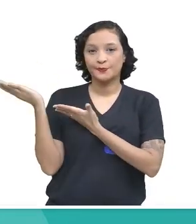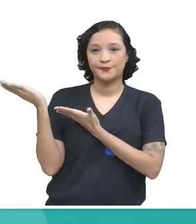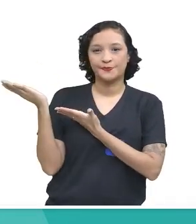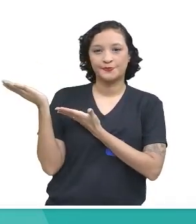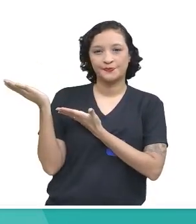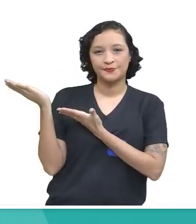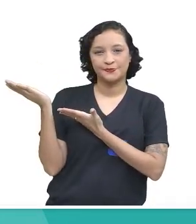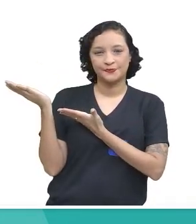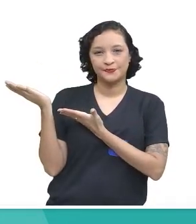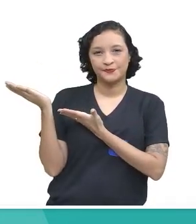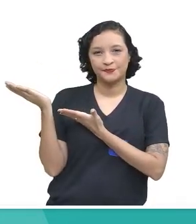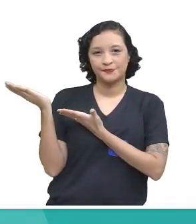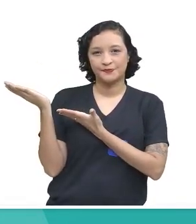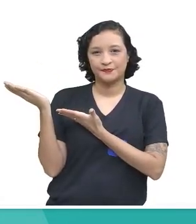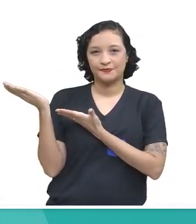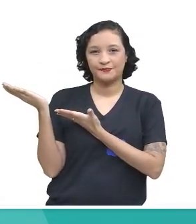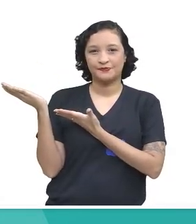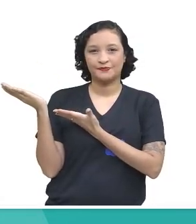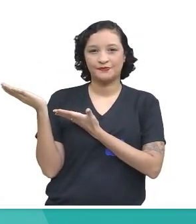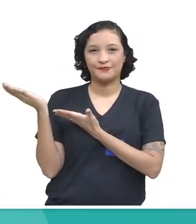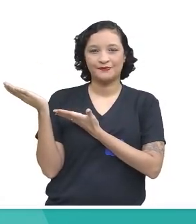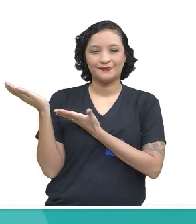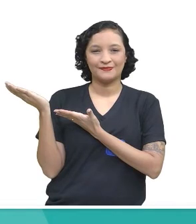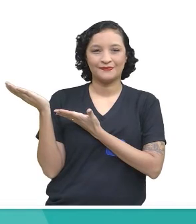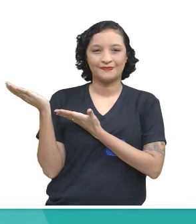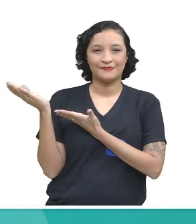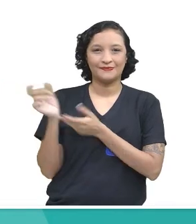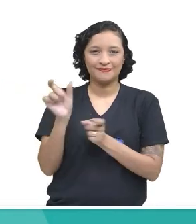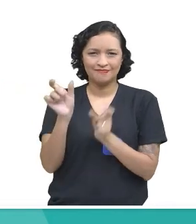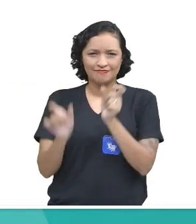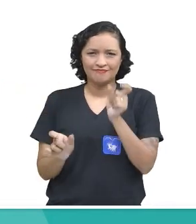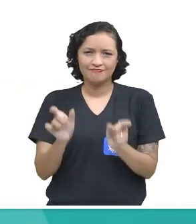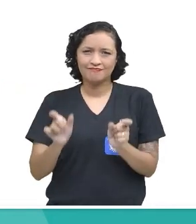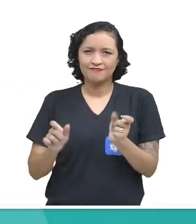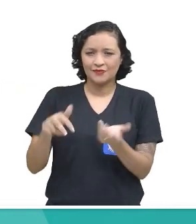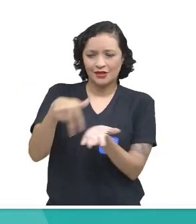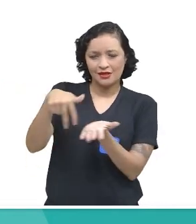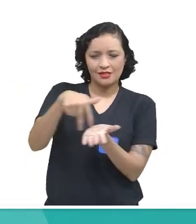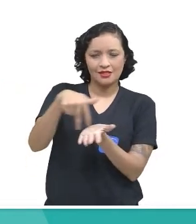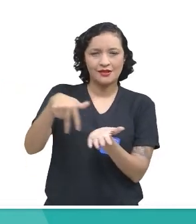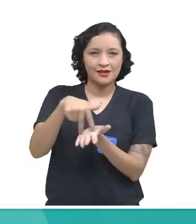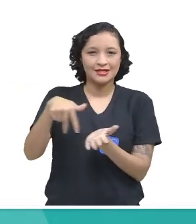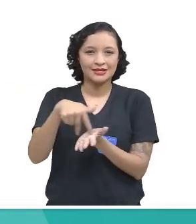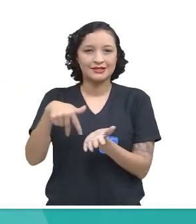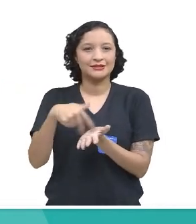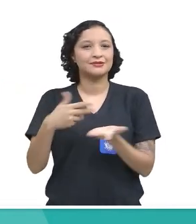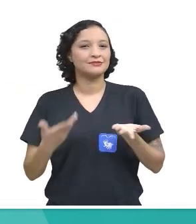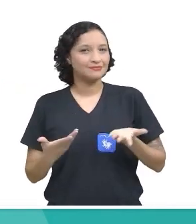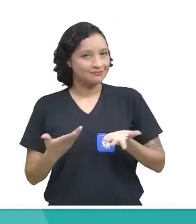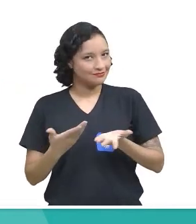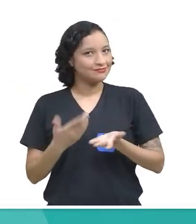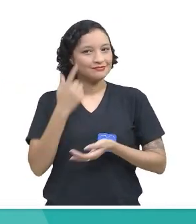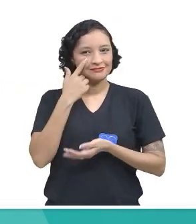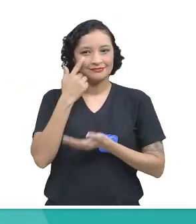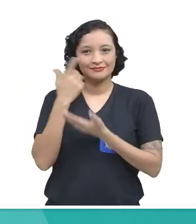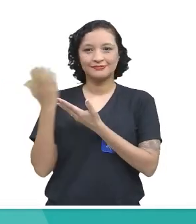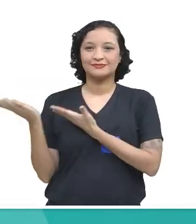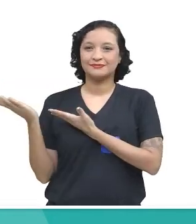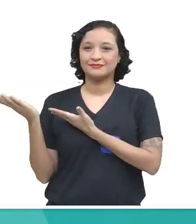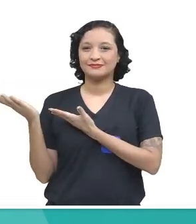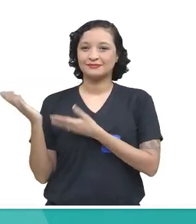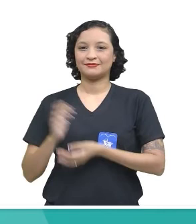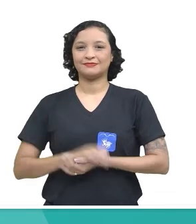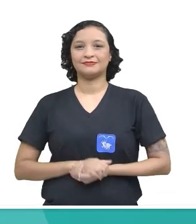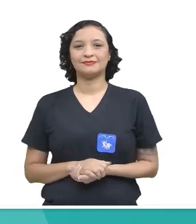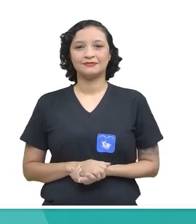o nosso cenário. Observe os nossos personagens aí, ó, todos dançantes, né, como vocês estão vendo. Então aqui